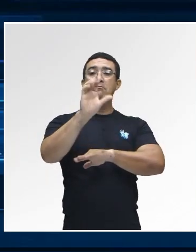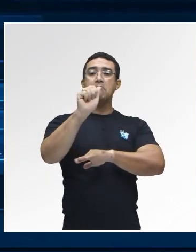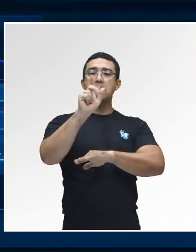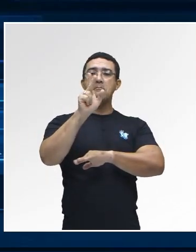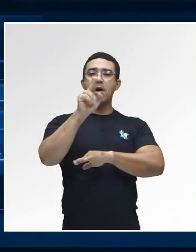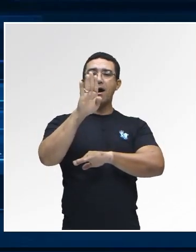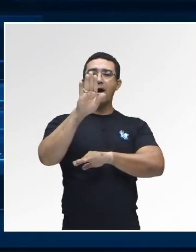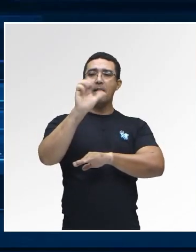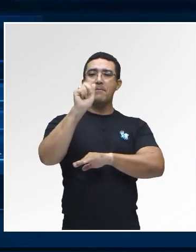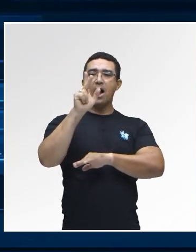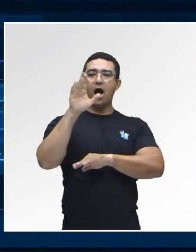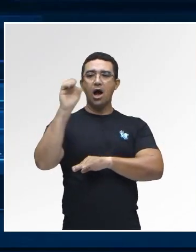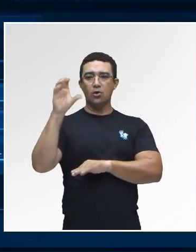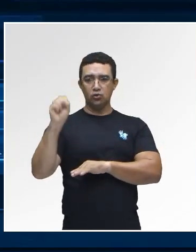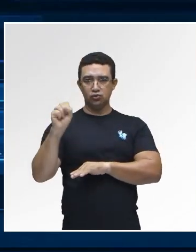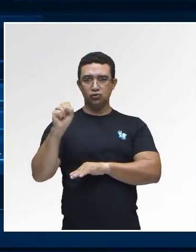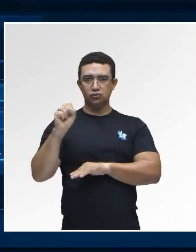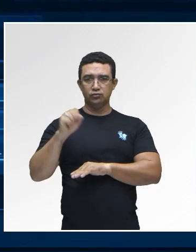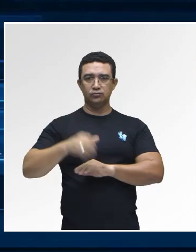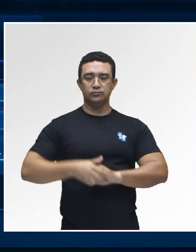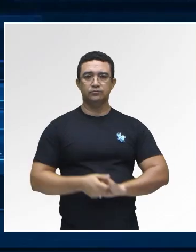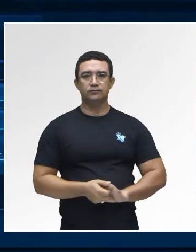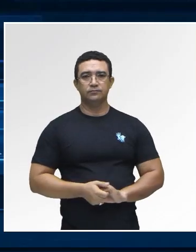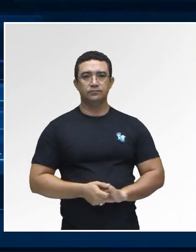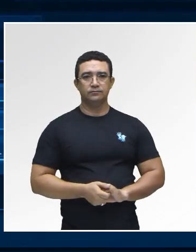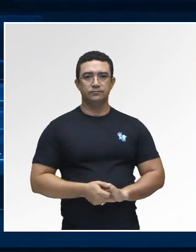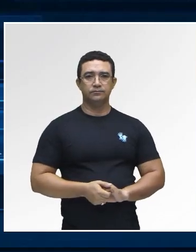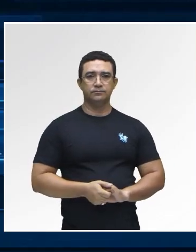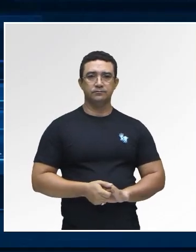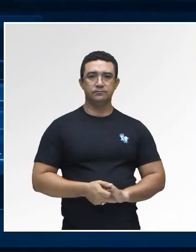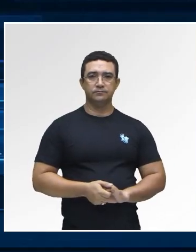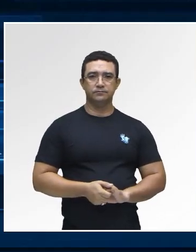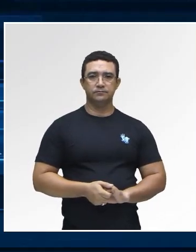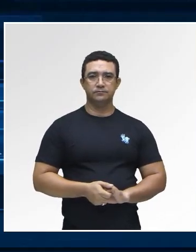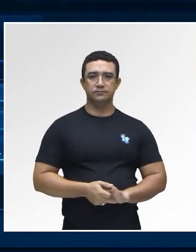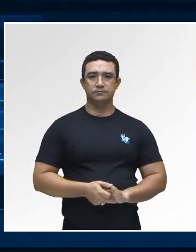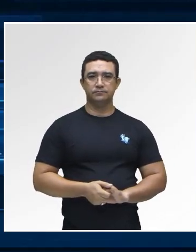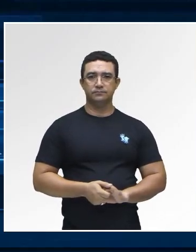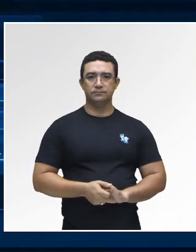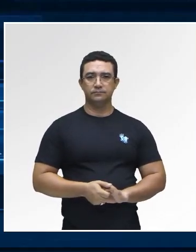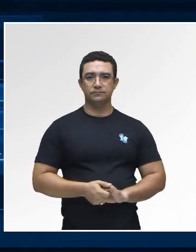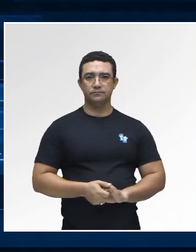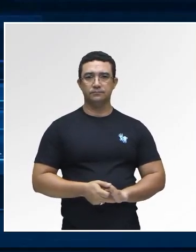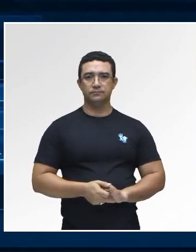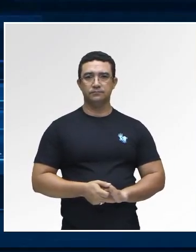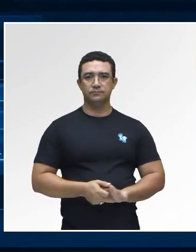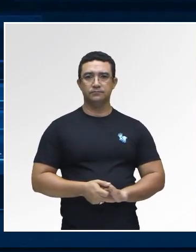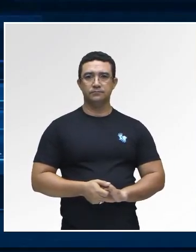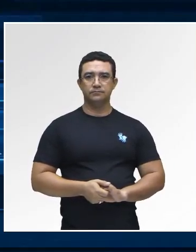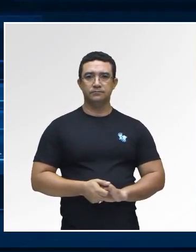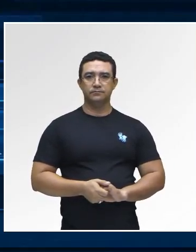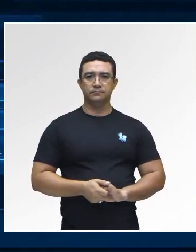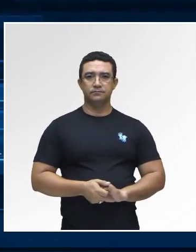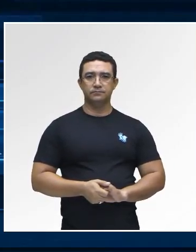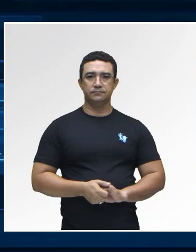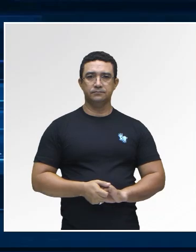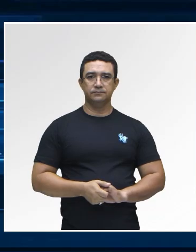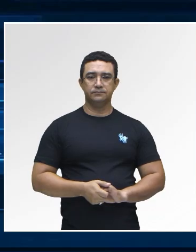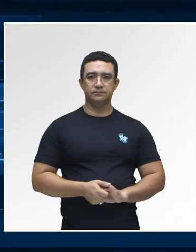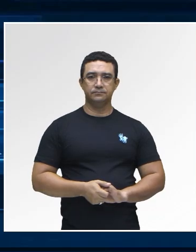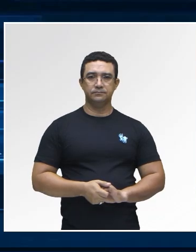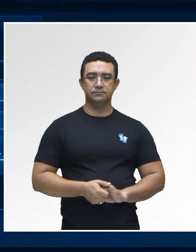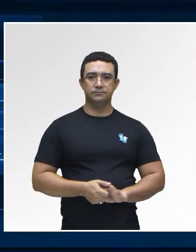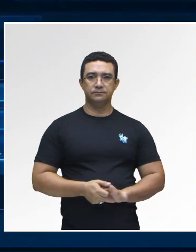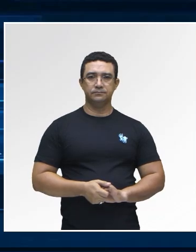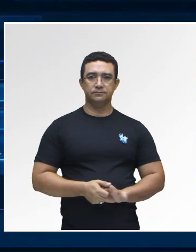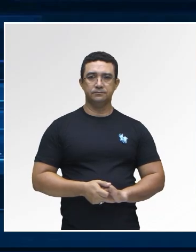vão desagregar, é o Império Romano do Ocidente. Aqui, essa linha, para